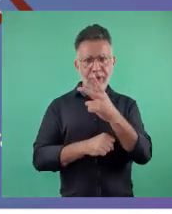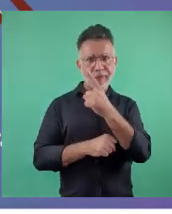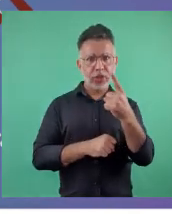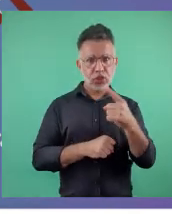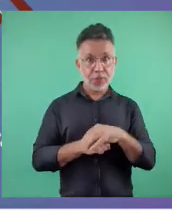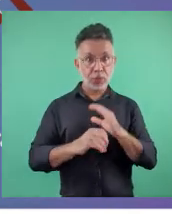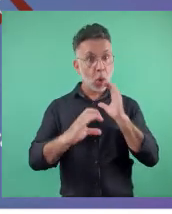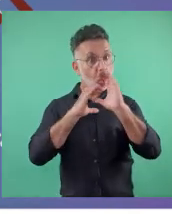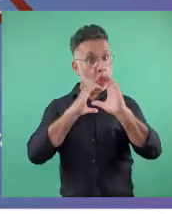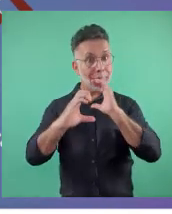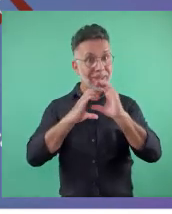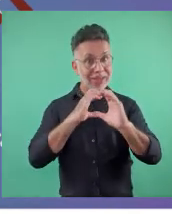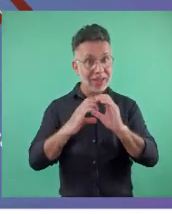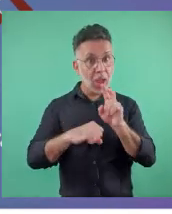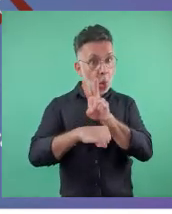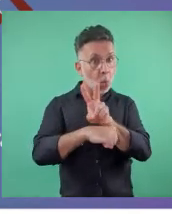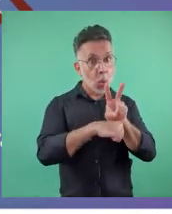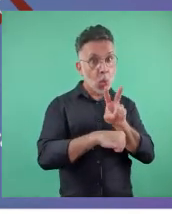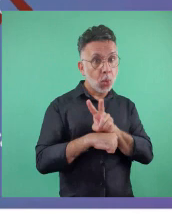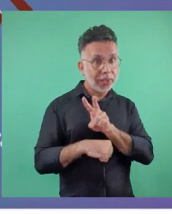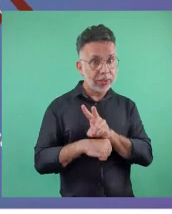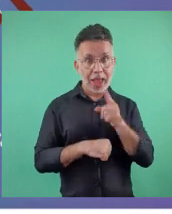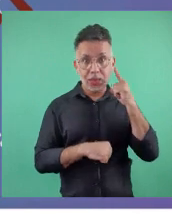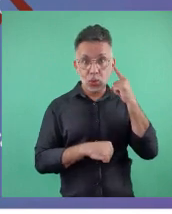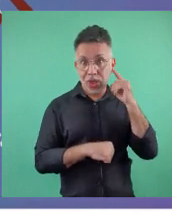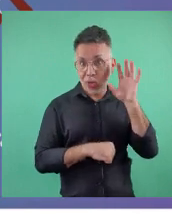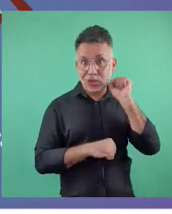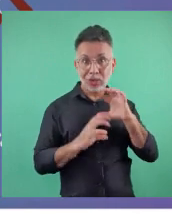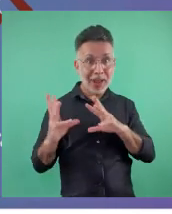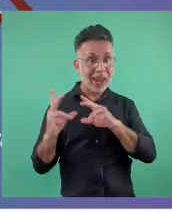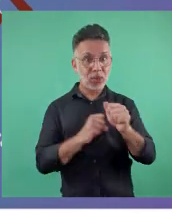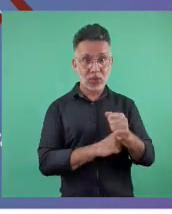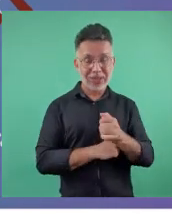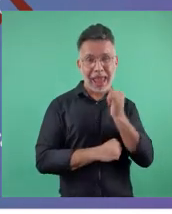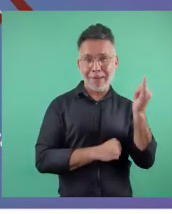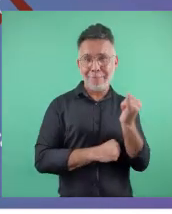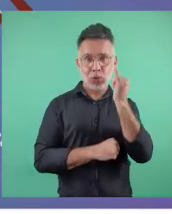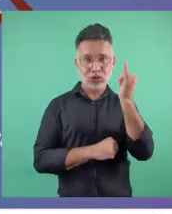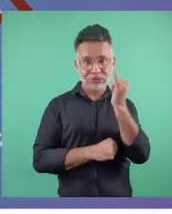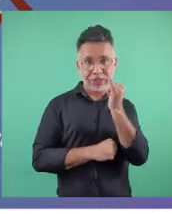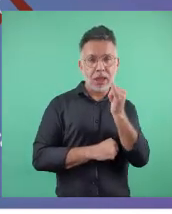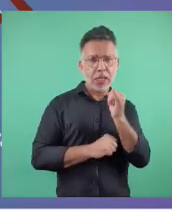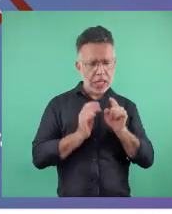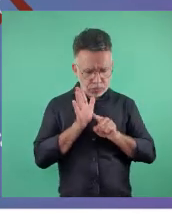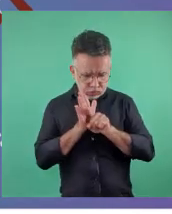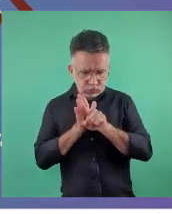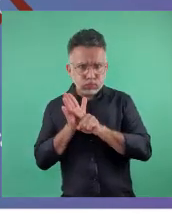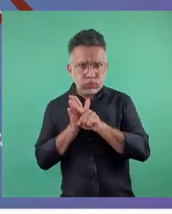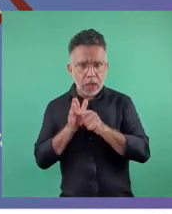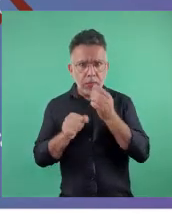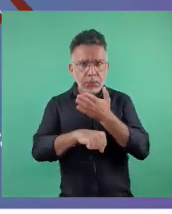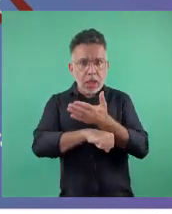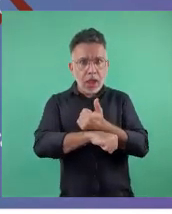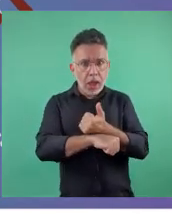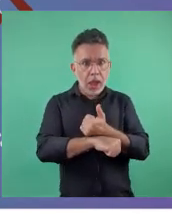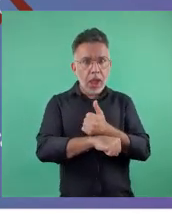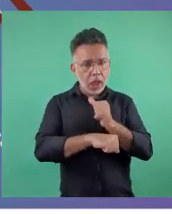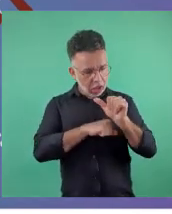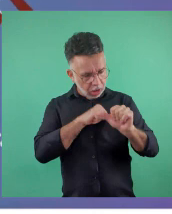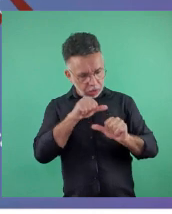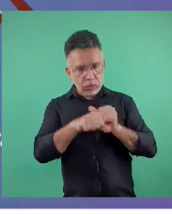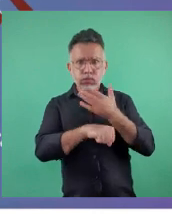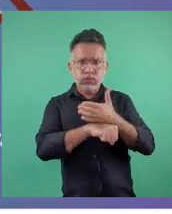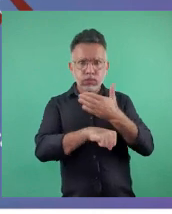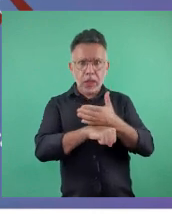Comunicação, cuidados auditivos para todos. A importância da triagem, da reabilitação e da